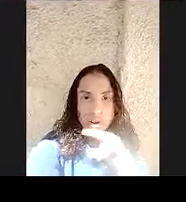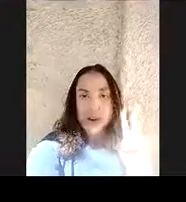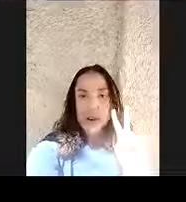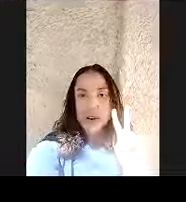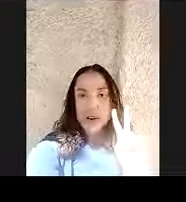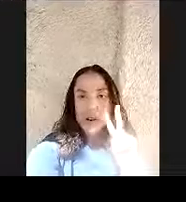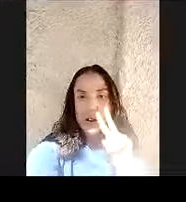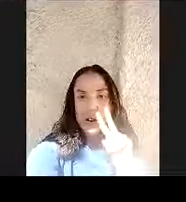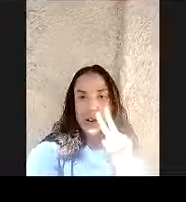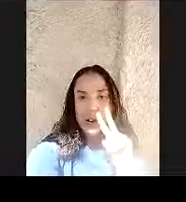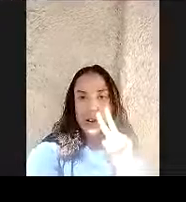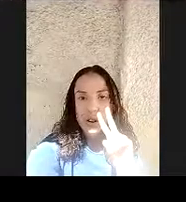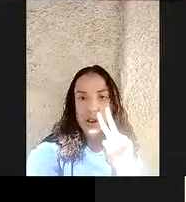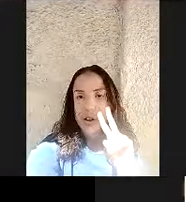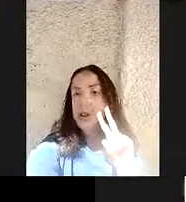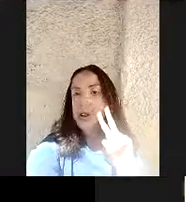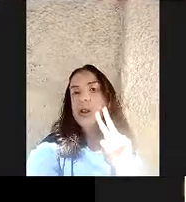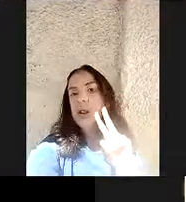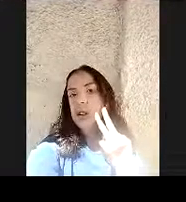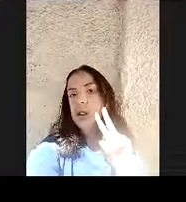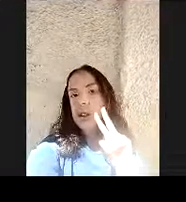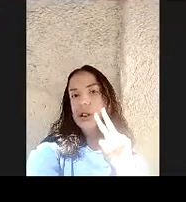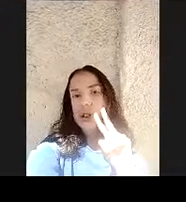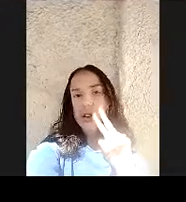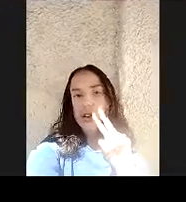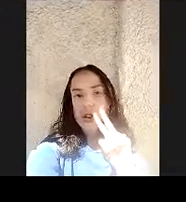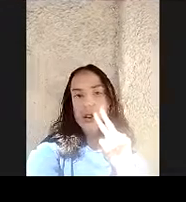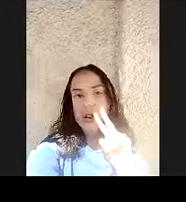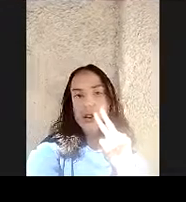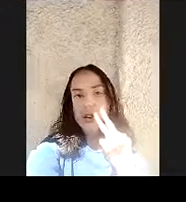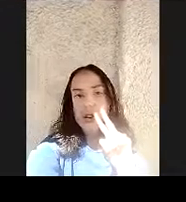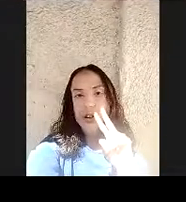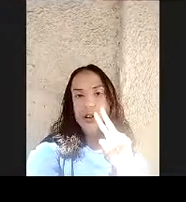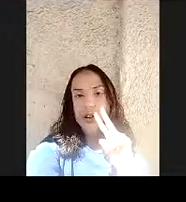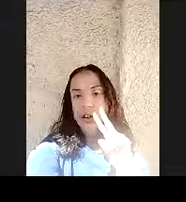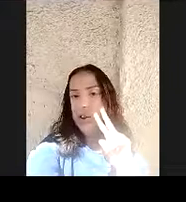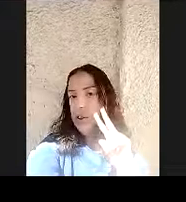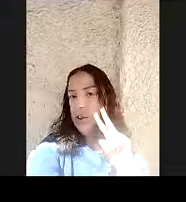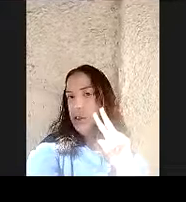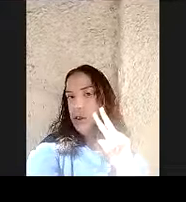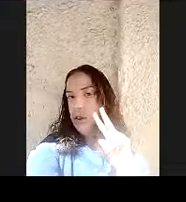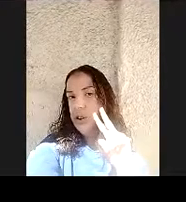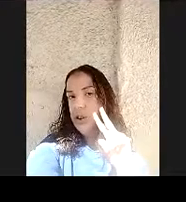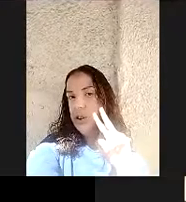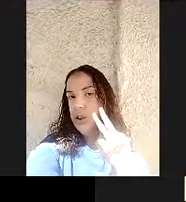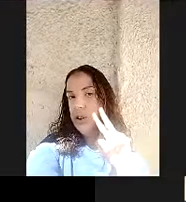vocês não querem ligar não vai bela aqui sim um dois três e